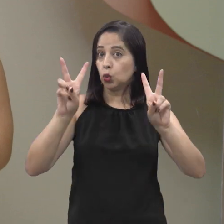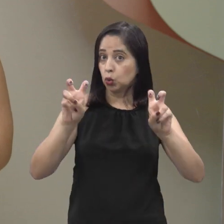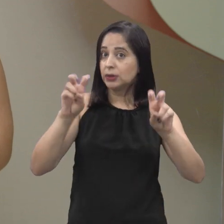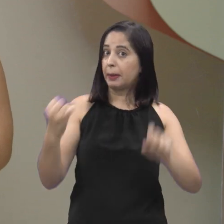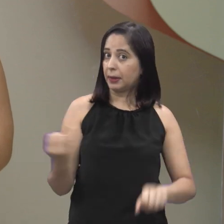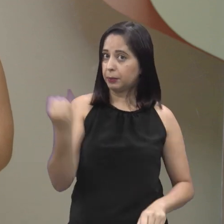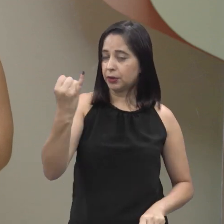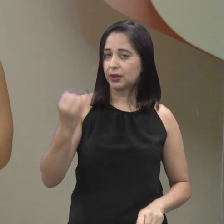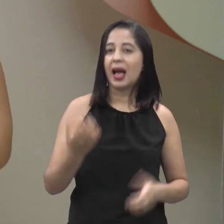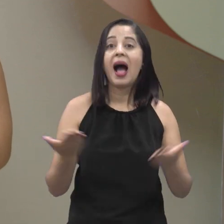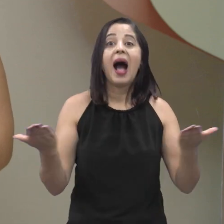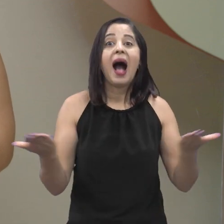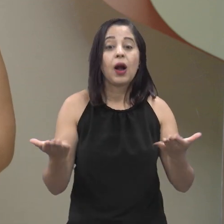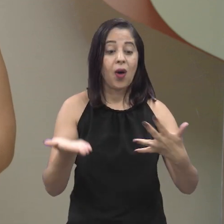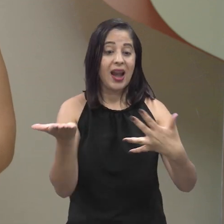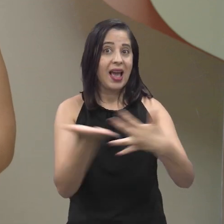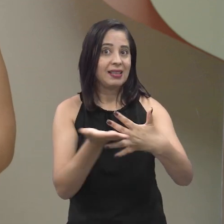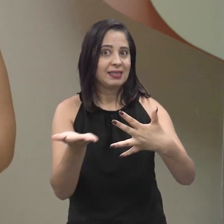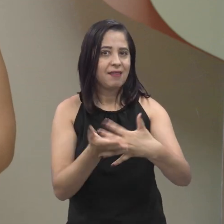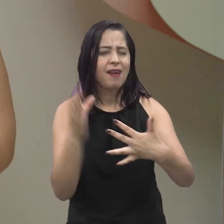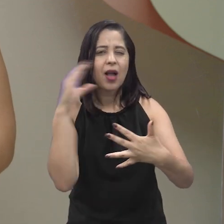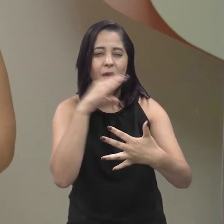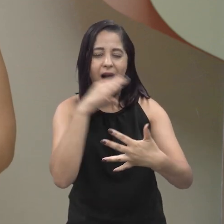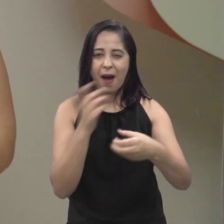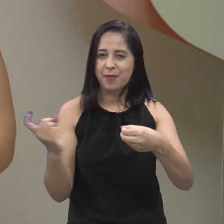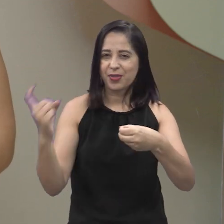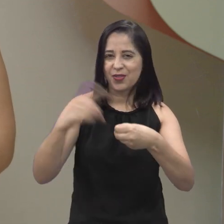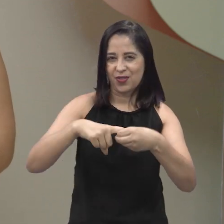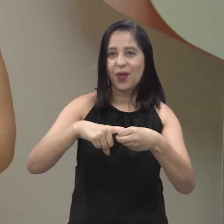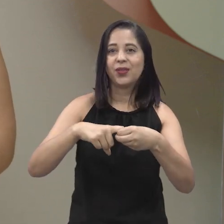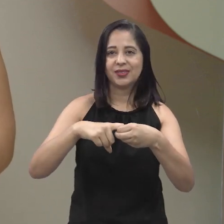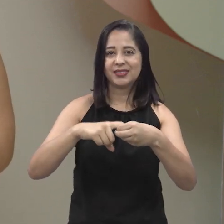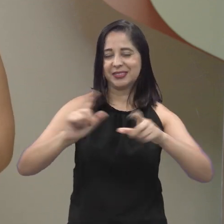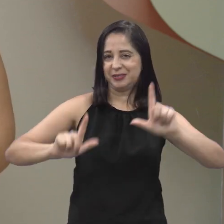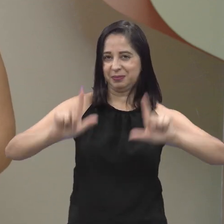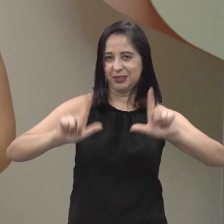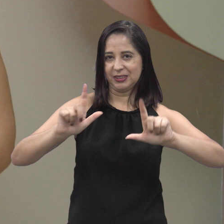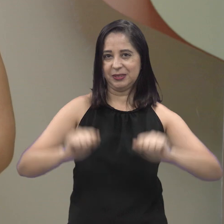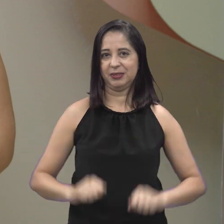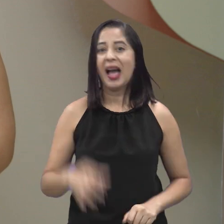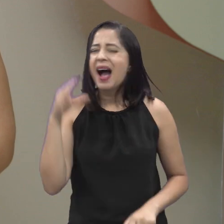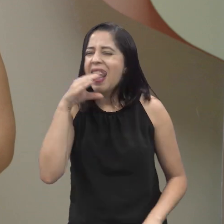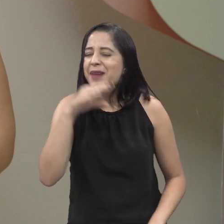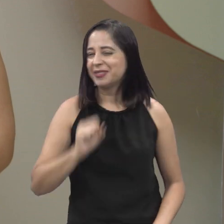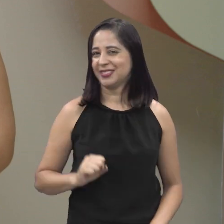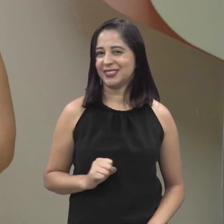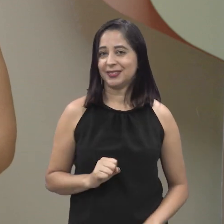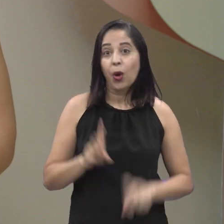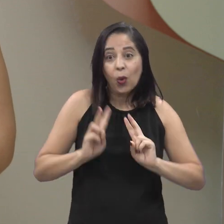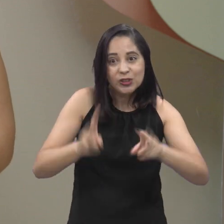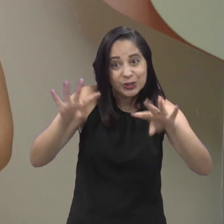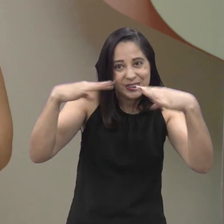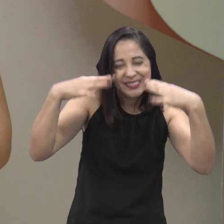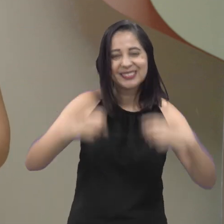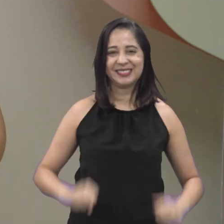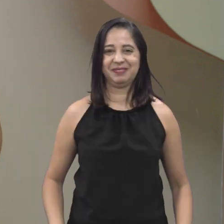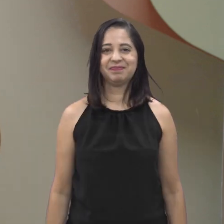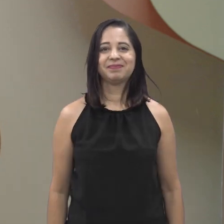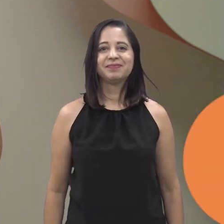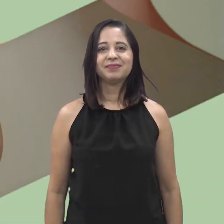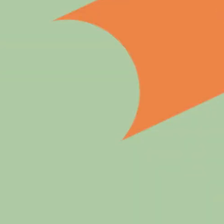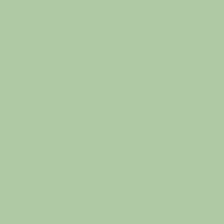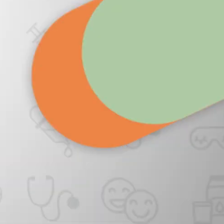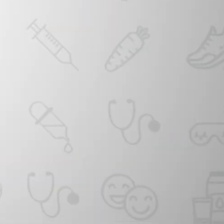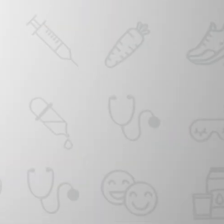papo necessário. Mas a gente vai para um rápido break agora. E já já a gente está de volta com o De Bem com você. É rapidinho, fica aí.